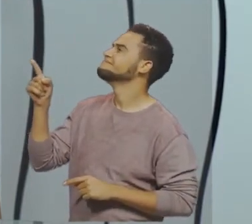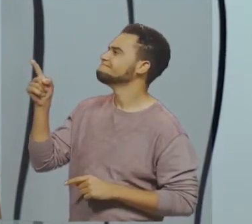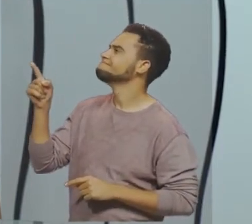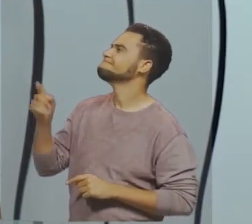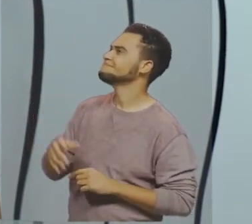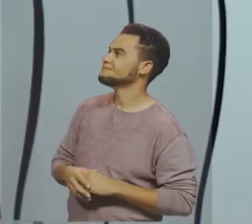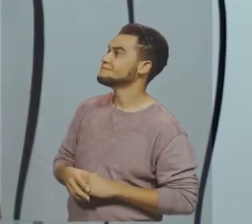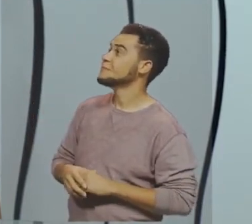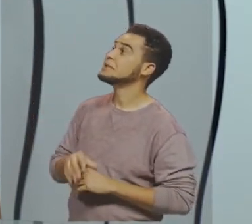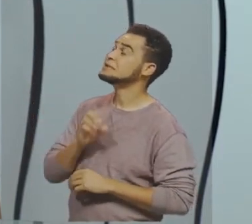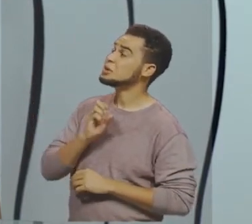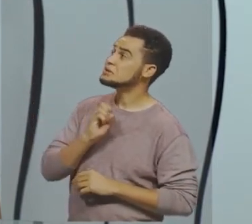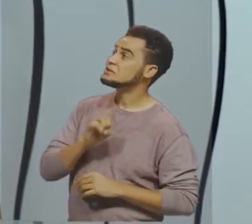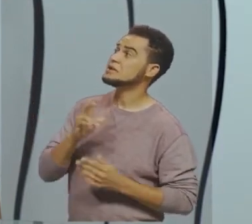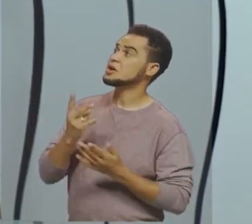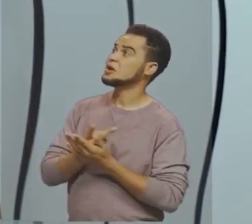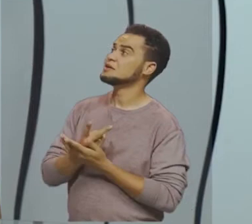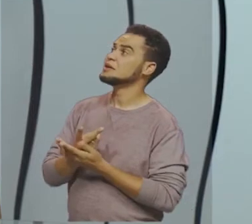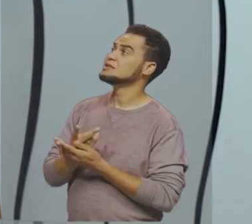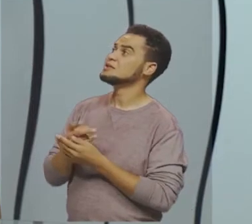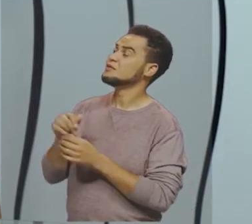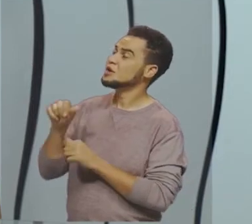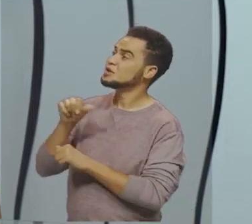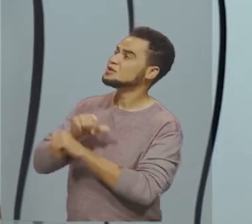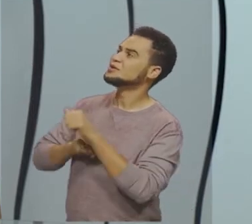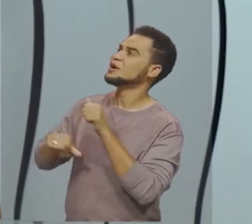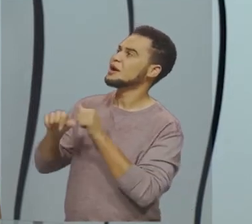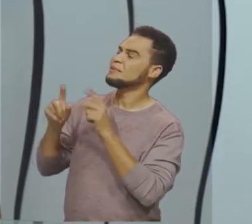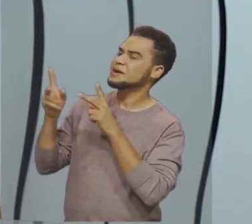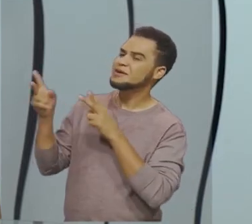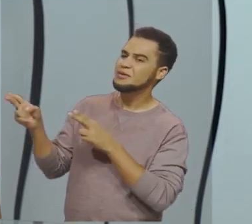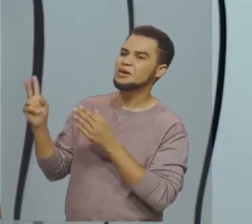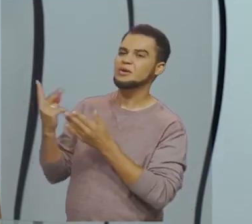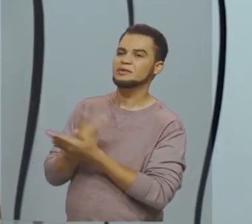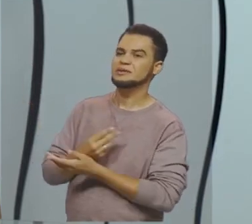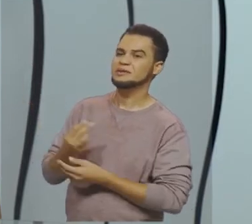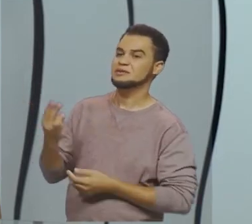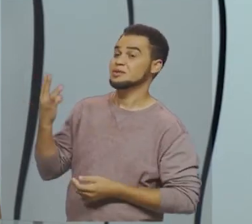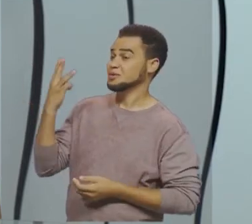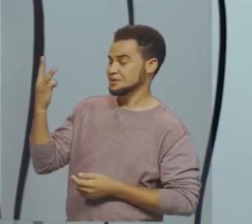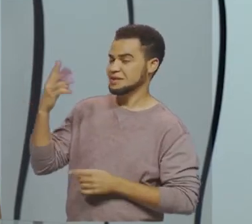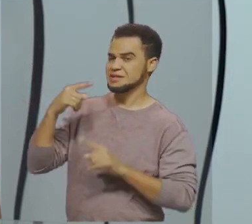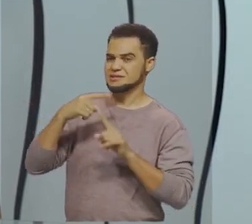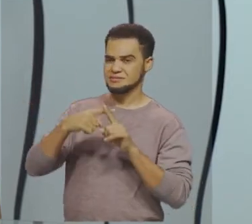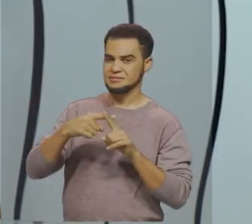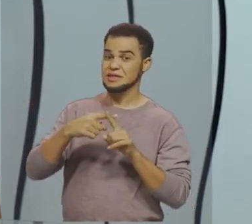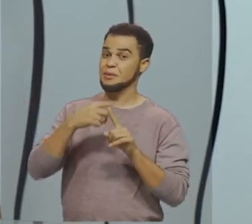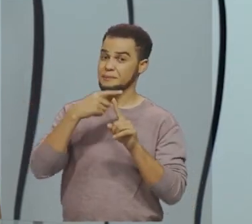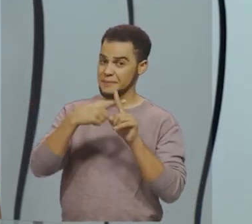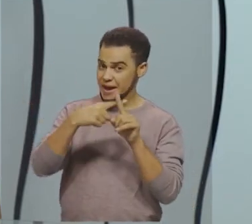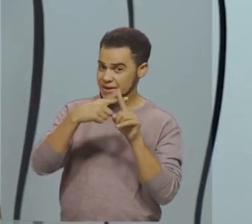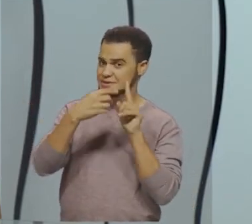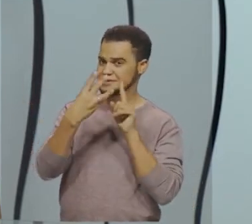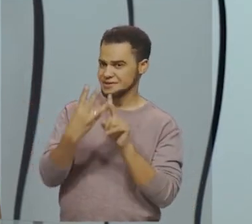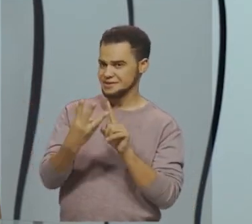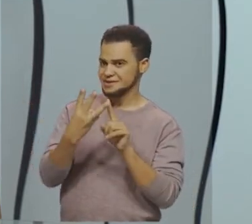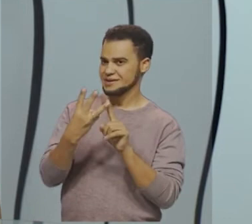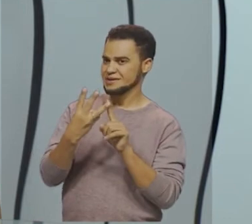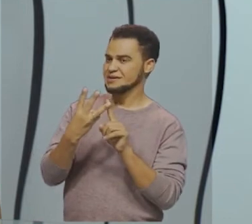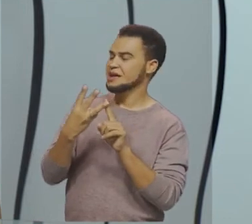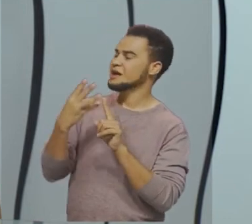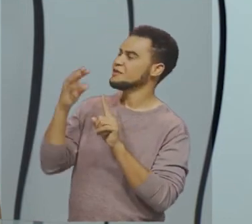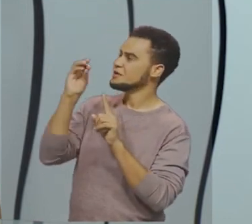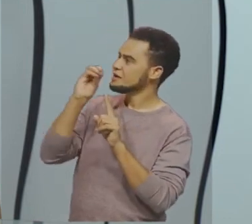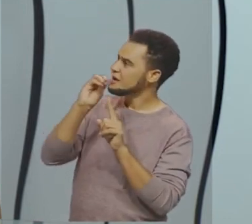passar, mudar para a igualdade, aqui o 3 está somando, é mais 3, né? Quando ele passar